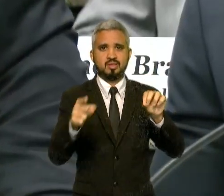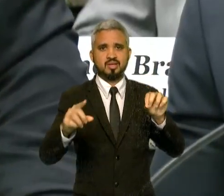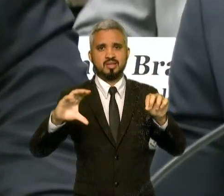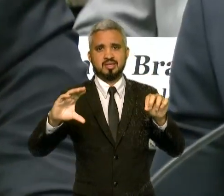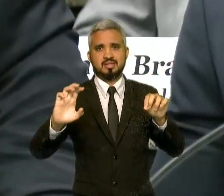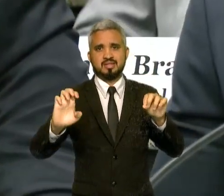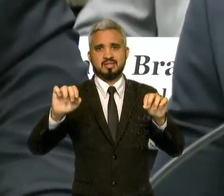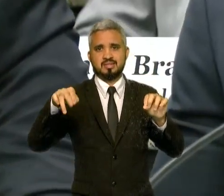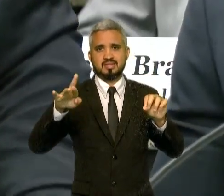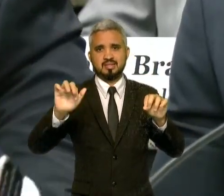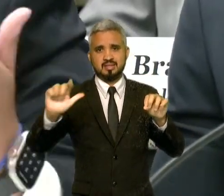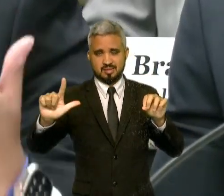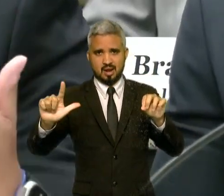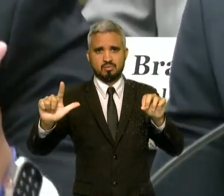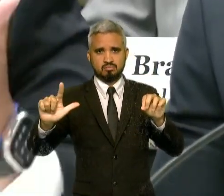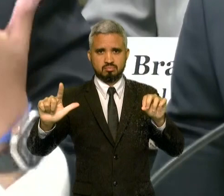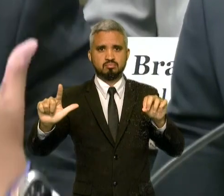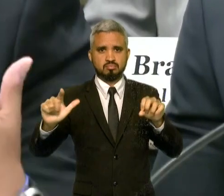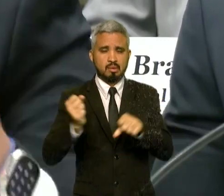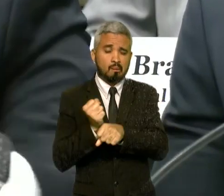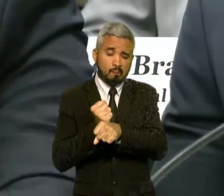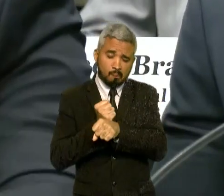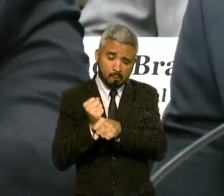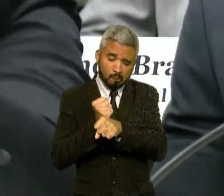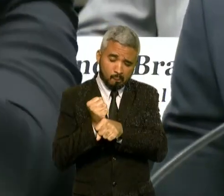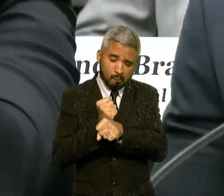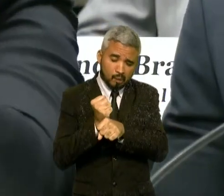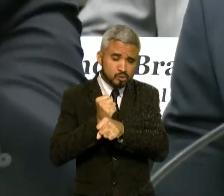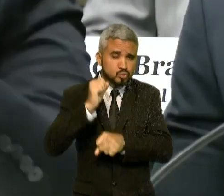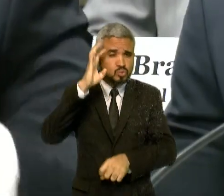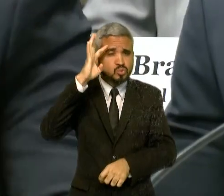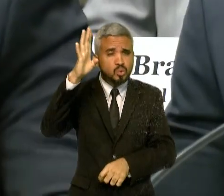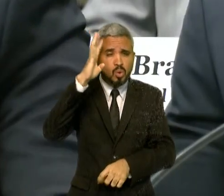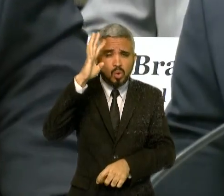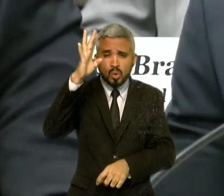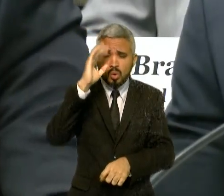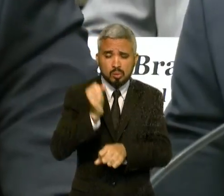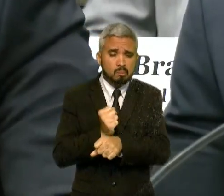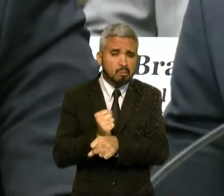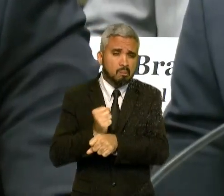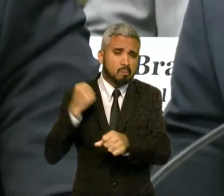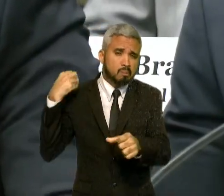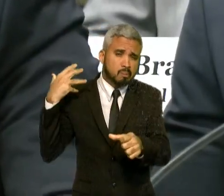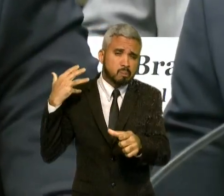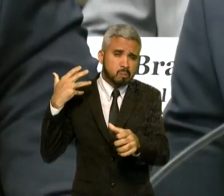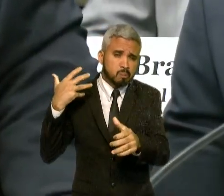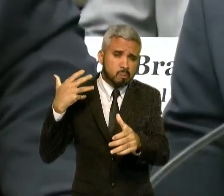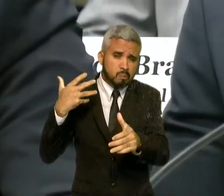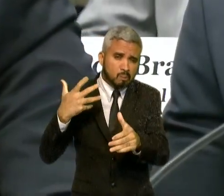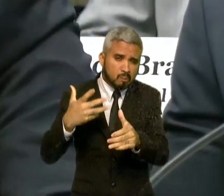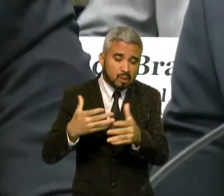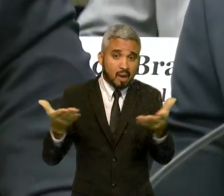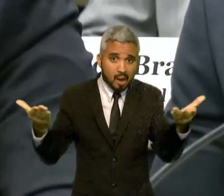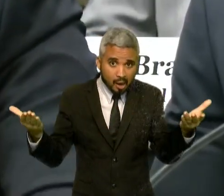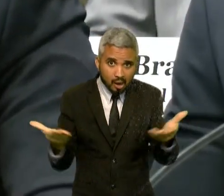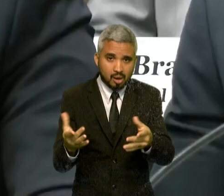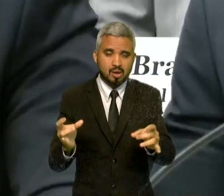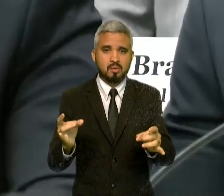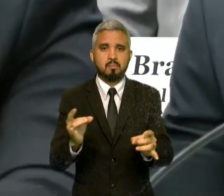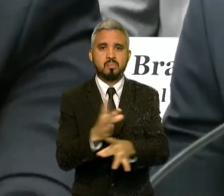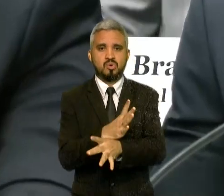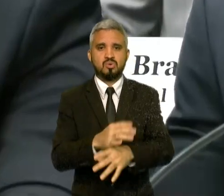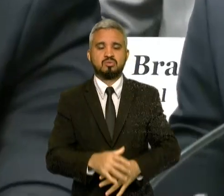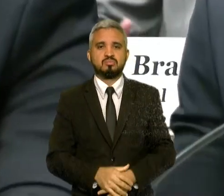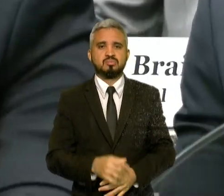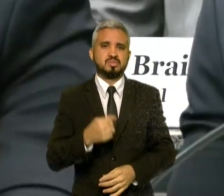anos da população da Baixada, local onde eu, o deputado Júlio, o deputado Ricardo e mais deputados,